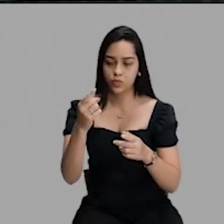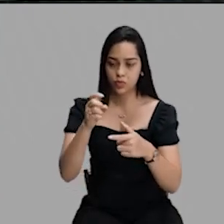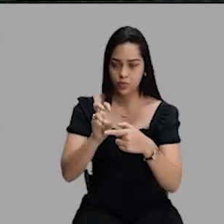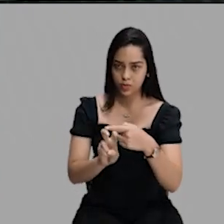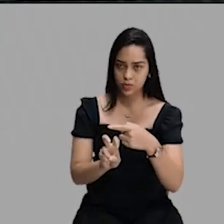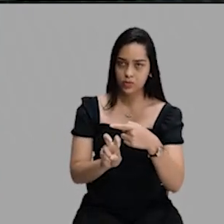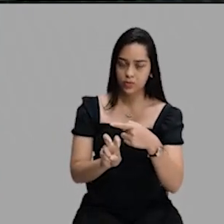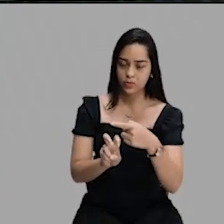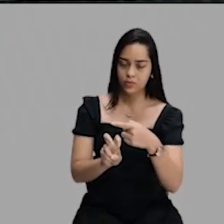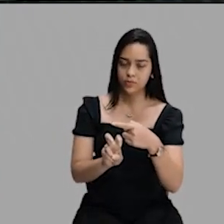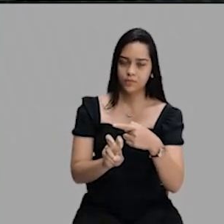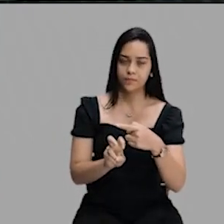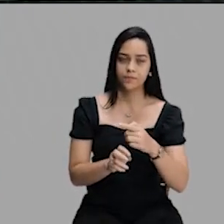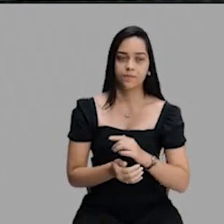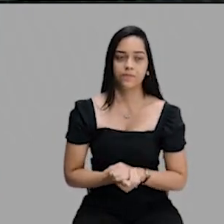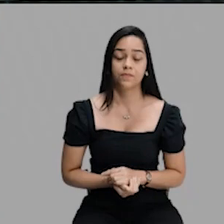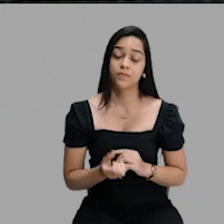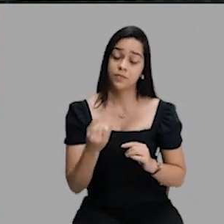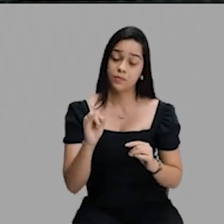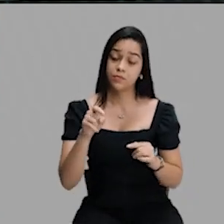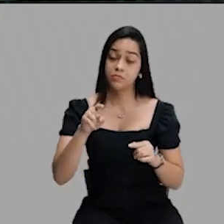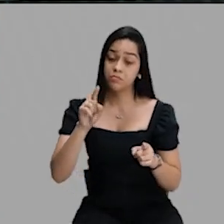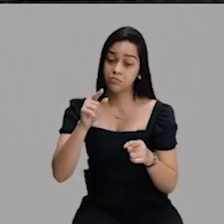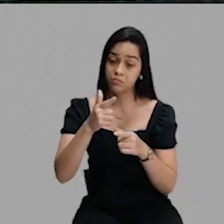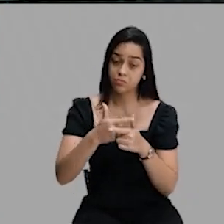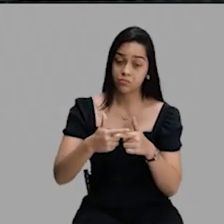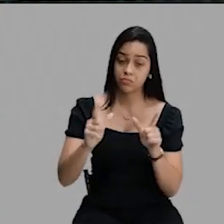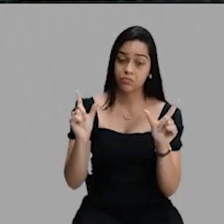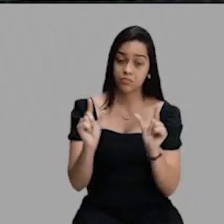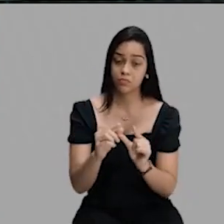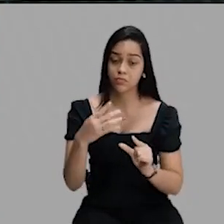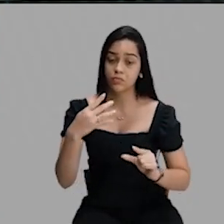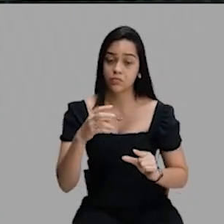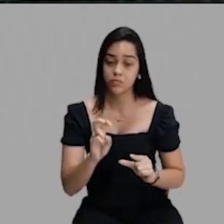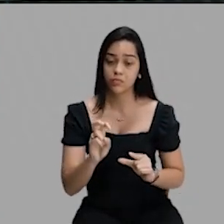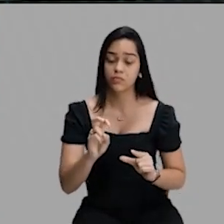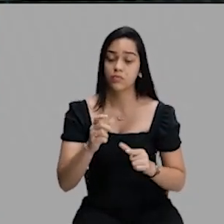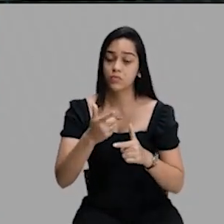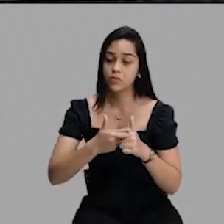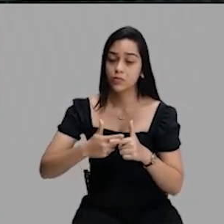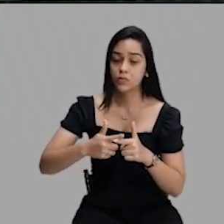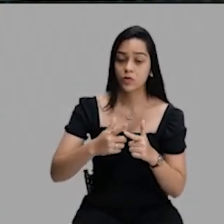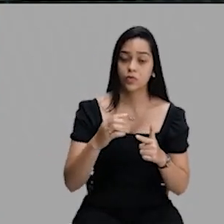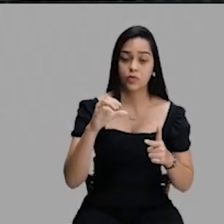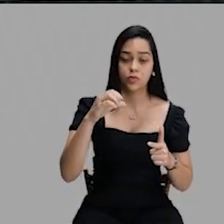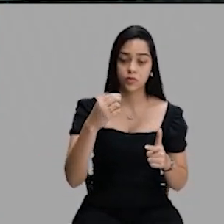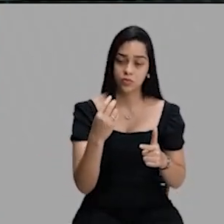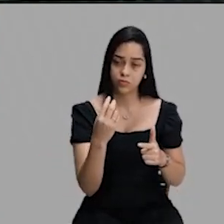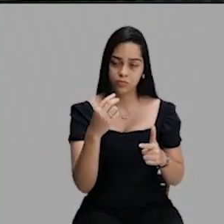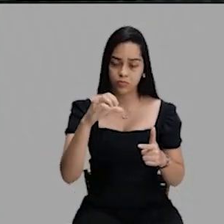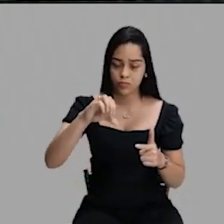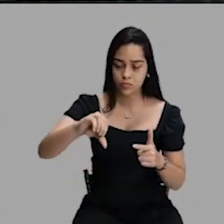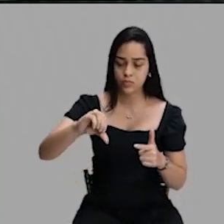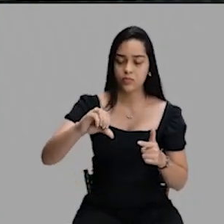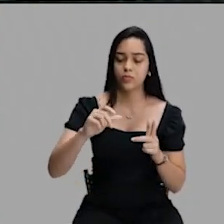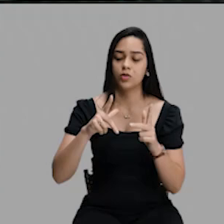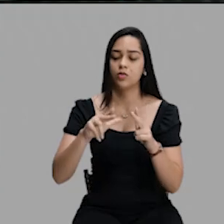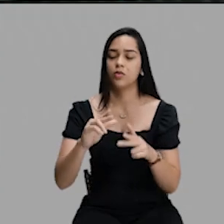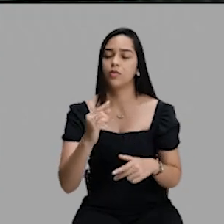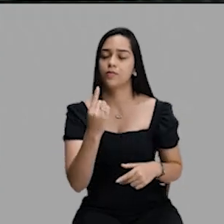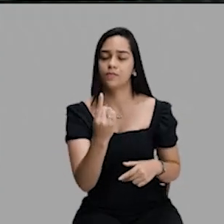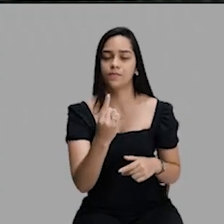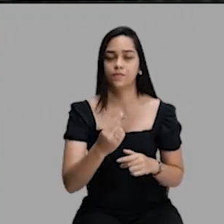5. Se você simplificar esse 9 com 45, dividindo os 2 por 9, igual a 1.